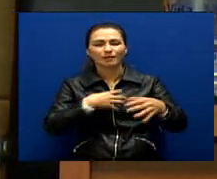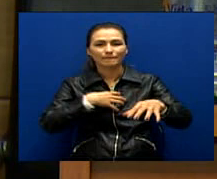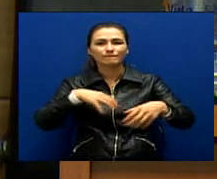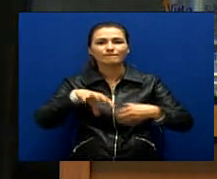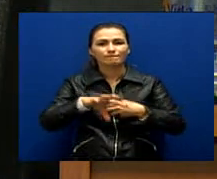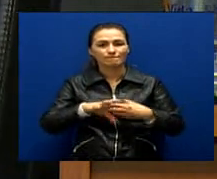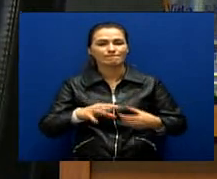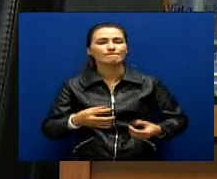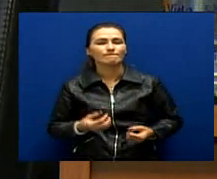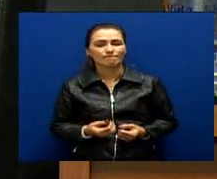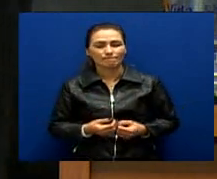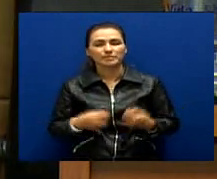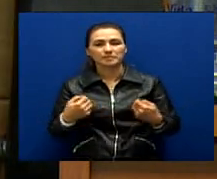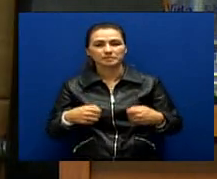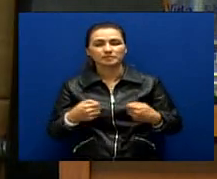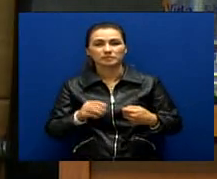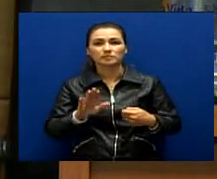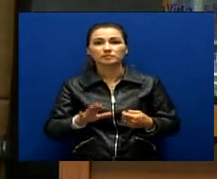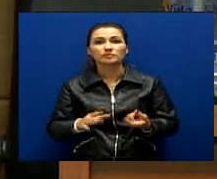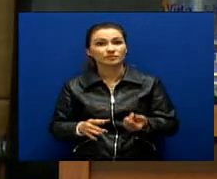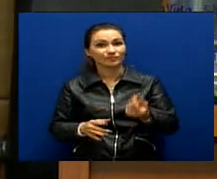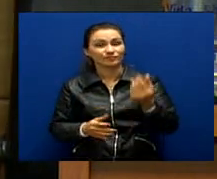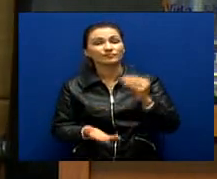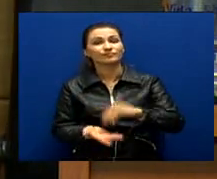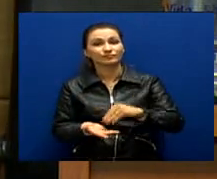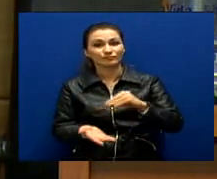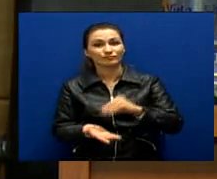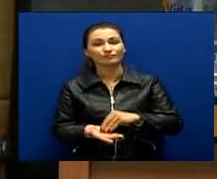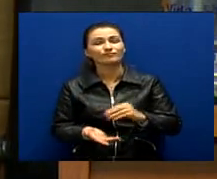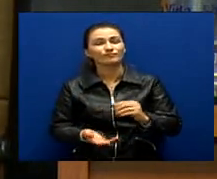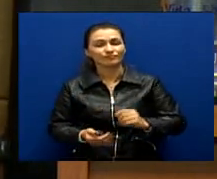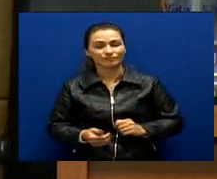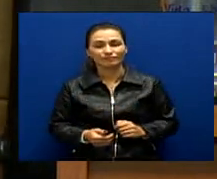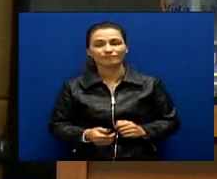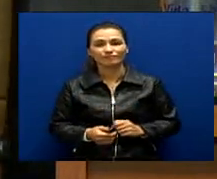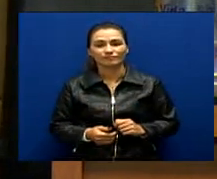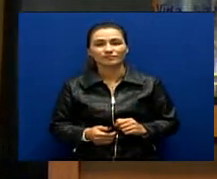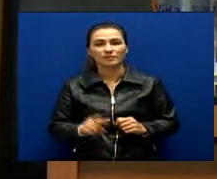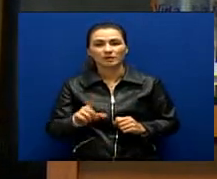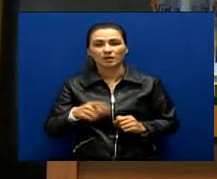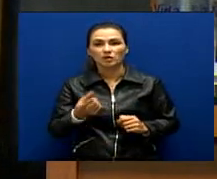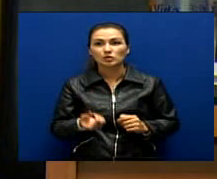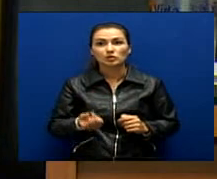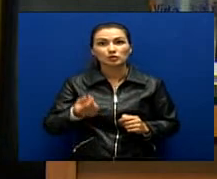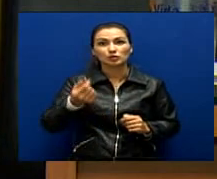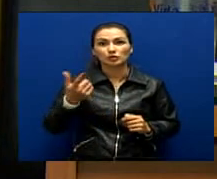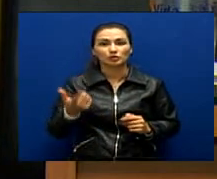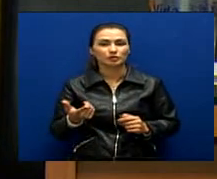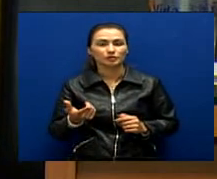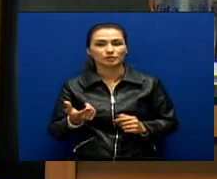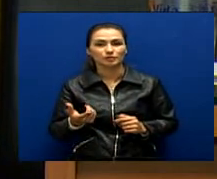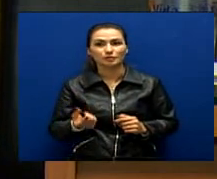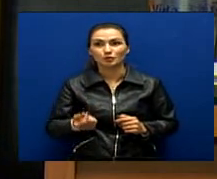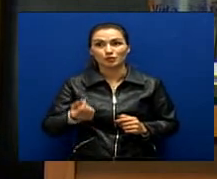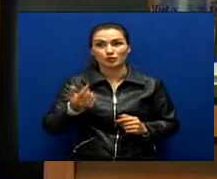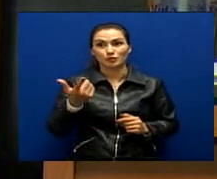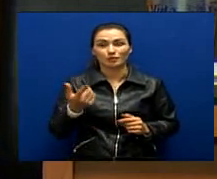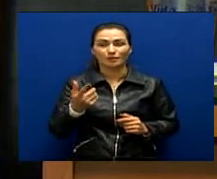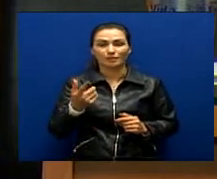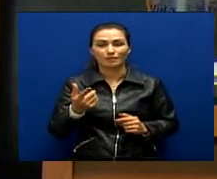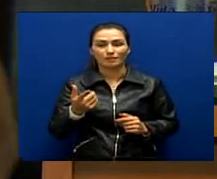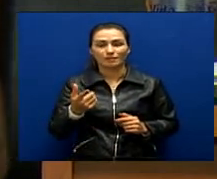parecem muito cada um individualmente milhão é uma coisa que nem